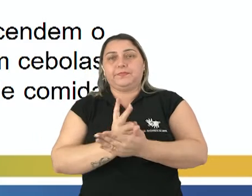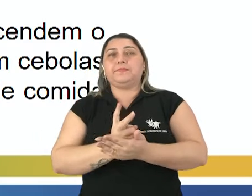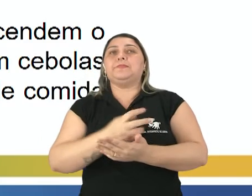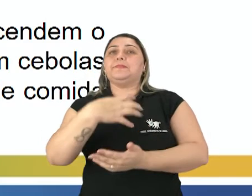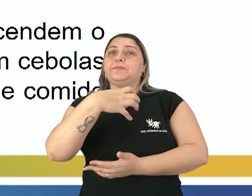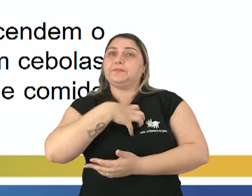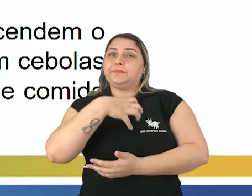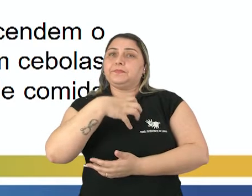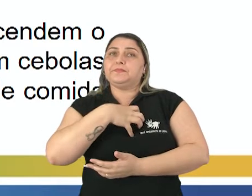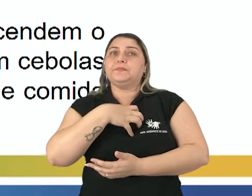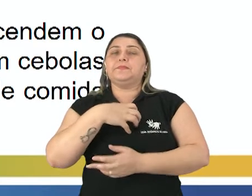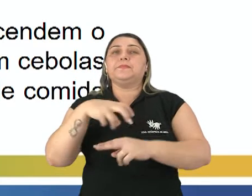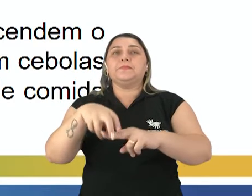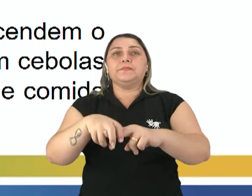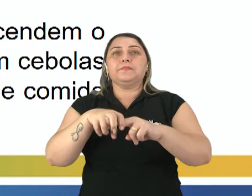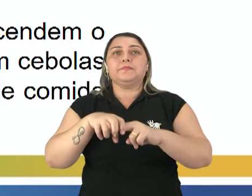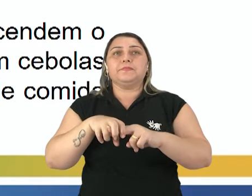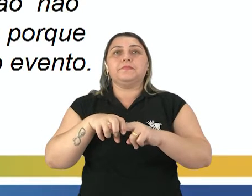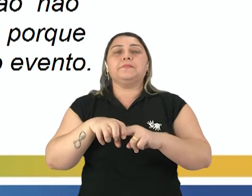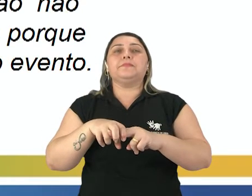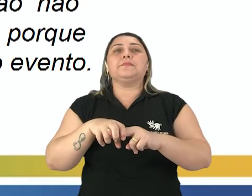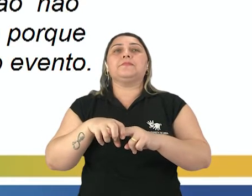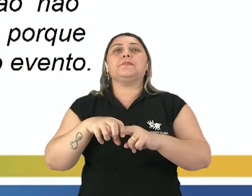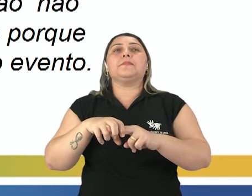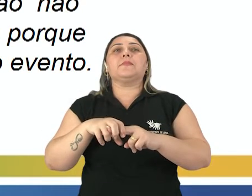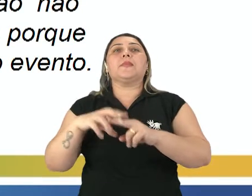isso, se chama coesão lexical.